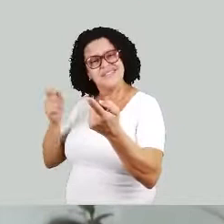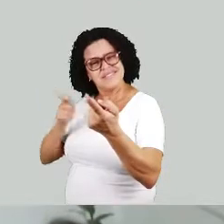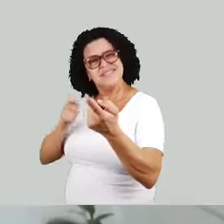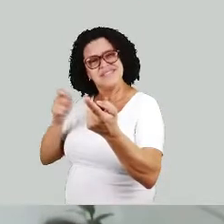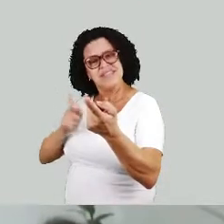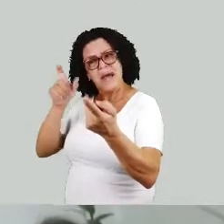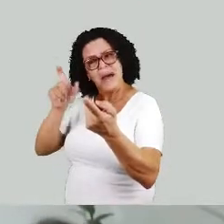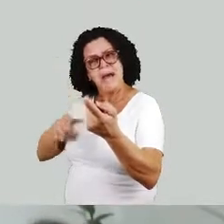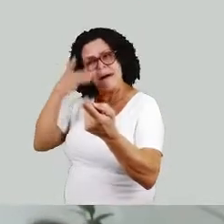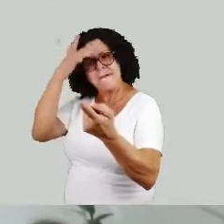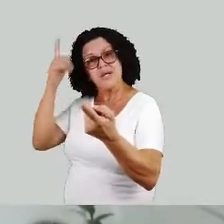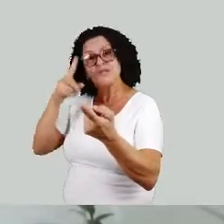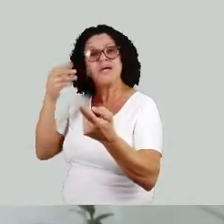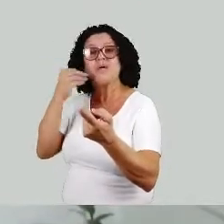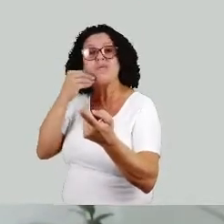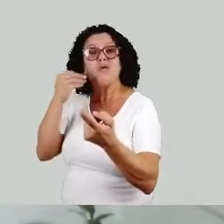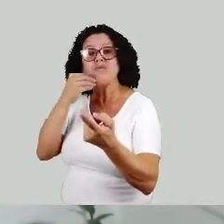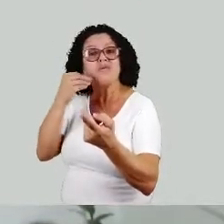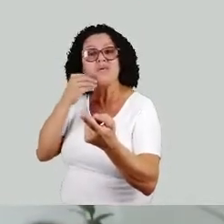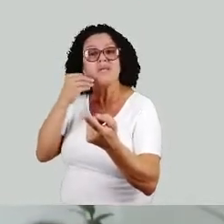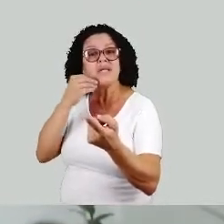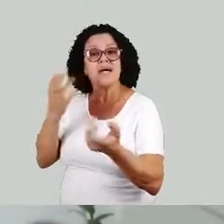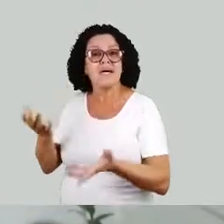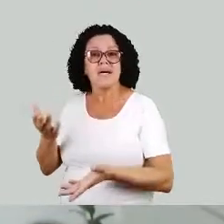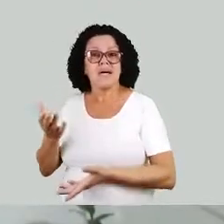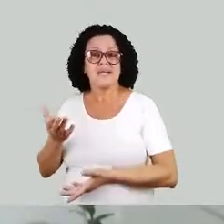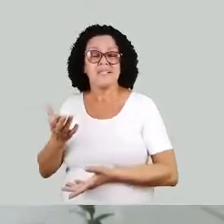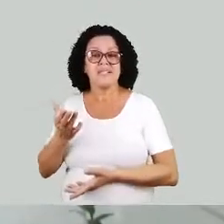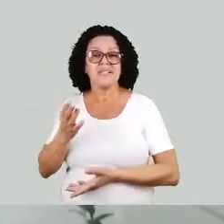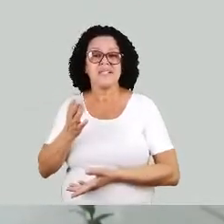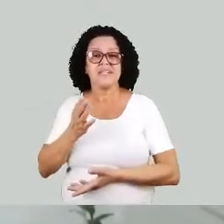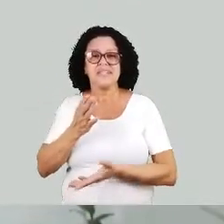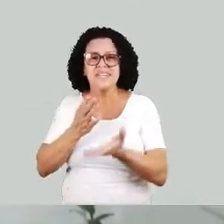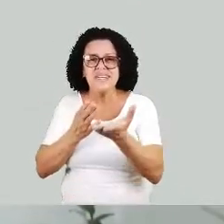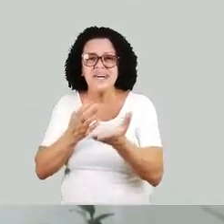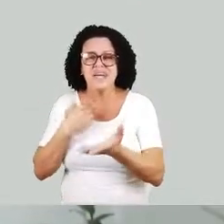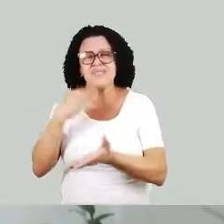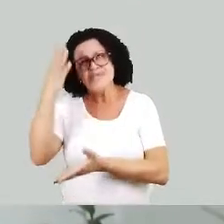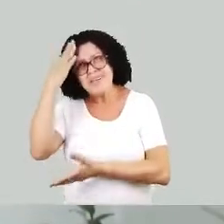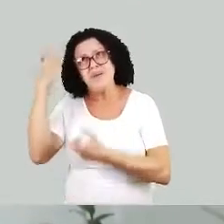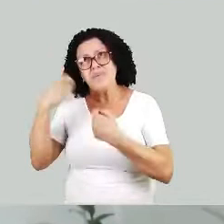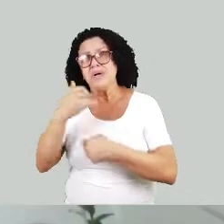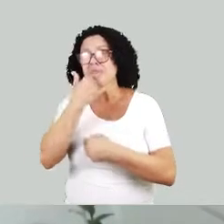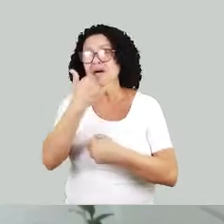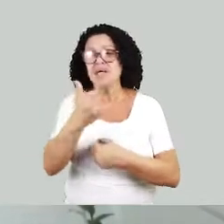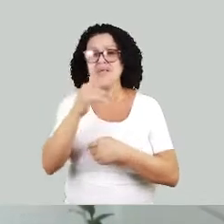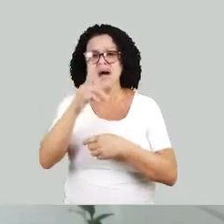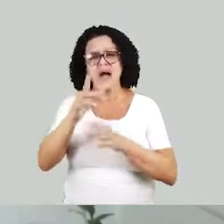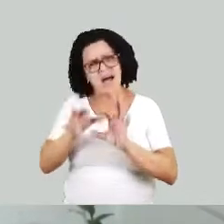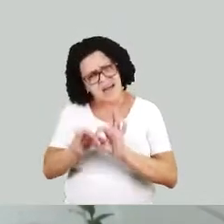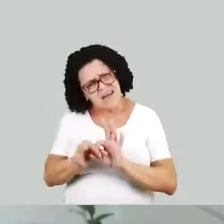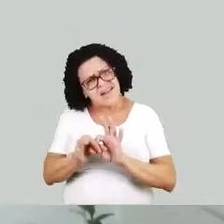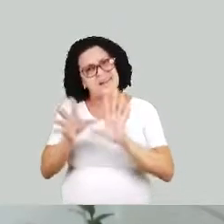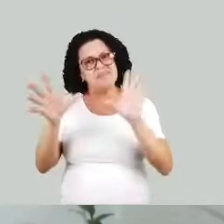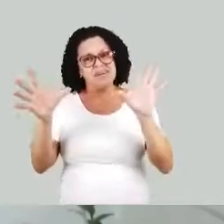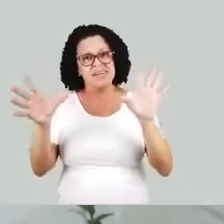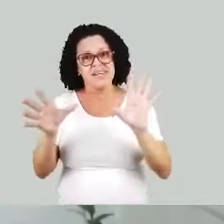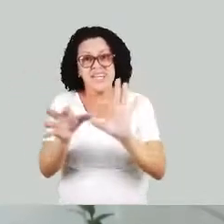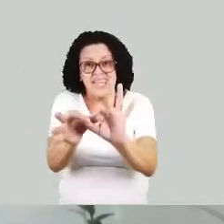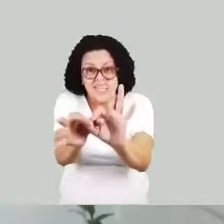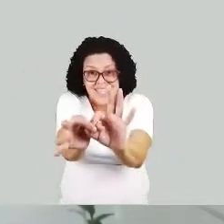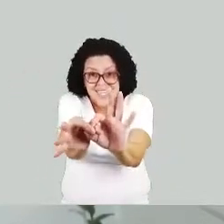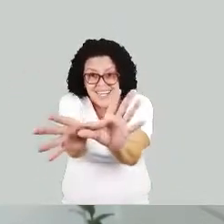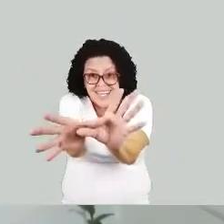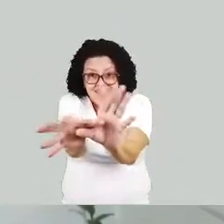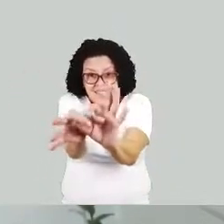que essa pessoa não tenha a oportunidade de tomar conhecimento desse perdão. Liberta isso, liberta